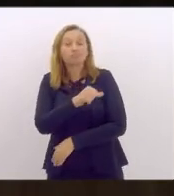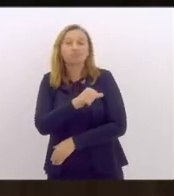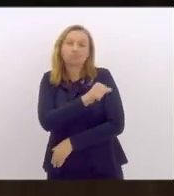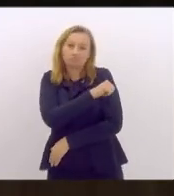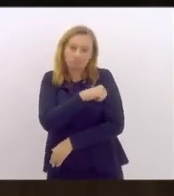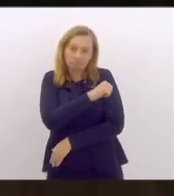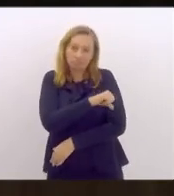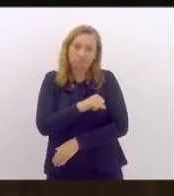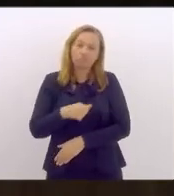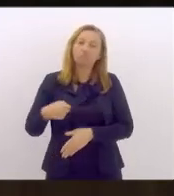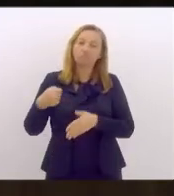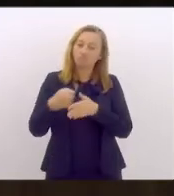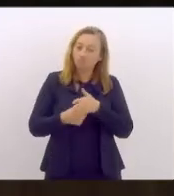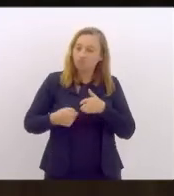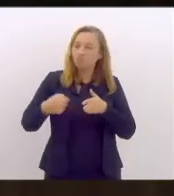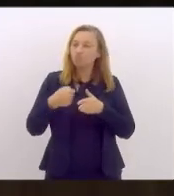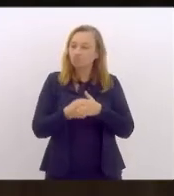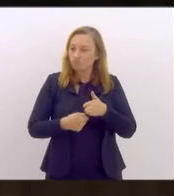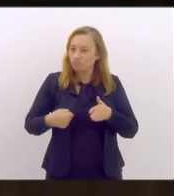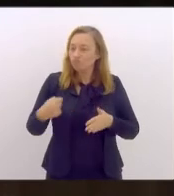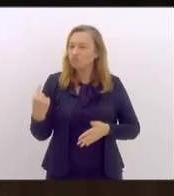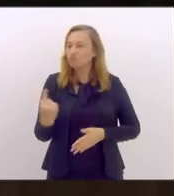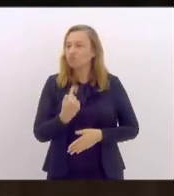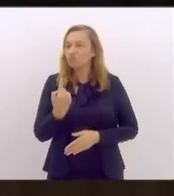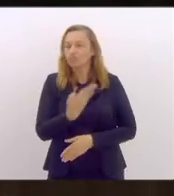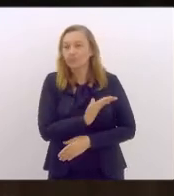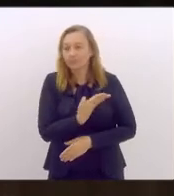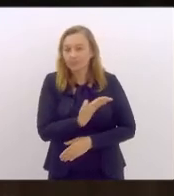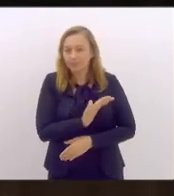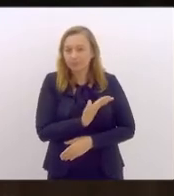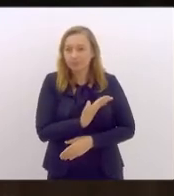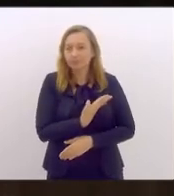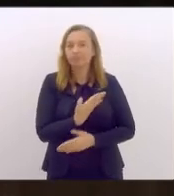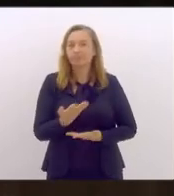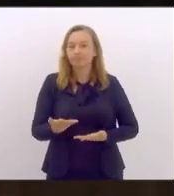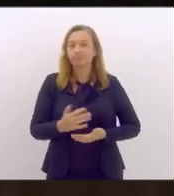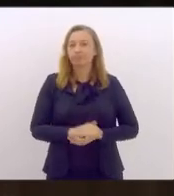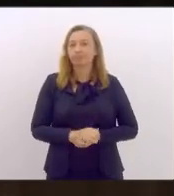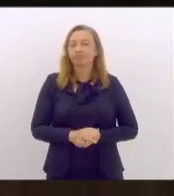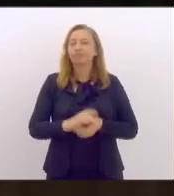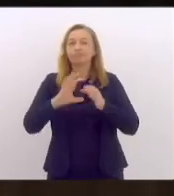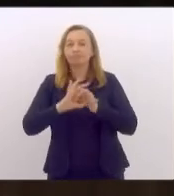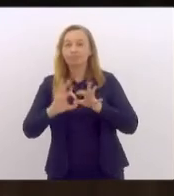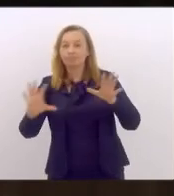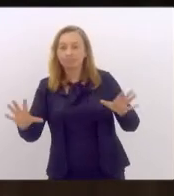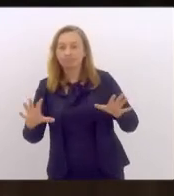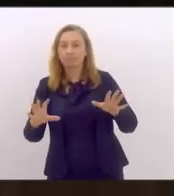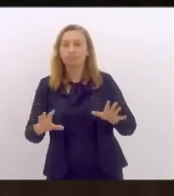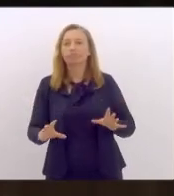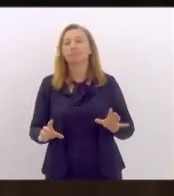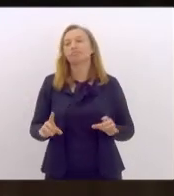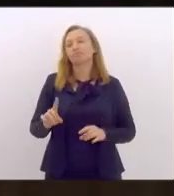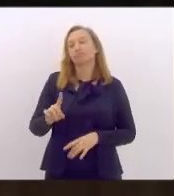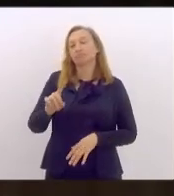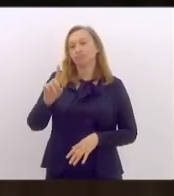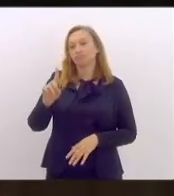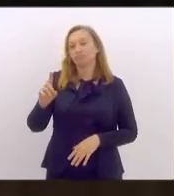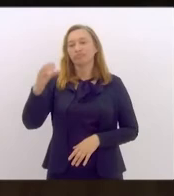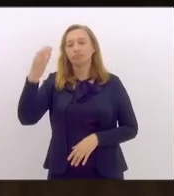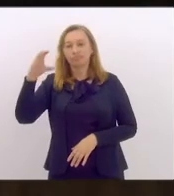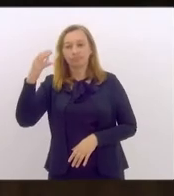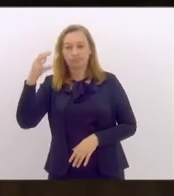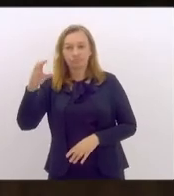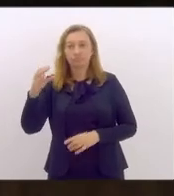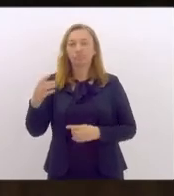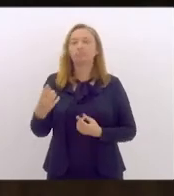companheira da longa marcha identificada com grandes quadros da luta é pelas liberdades democráticas em Niterói ela também foi perseguida